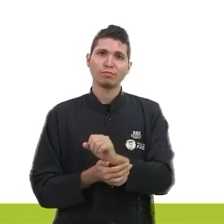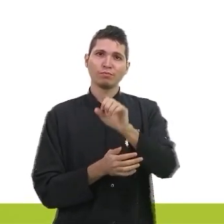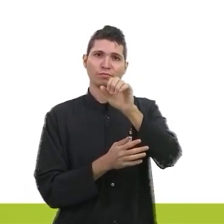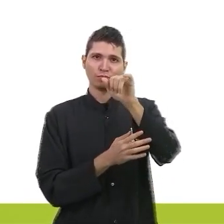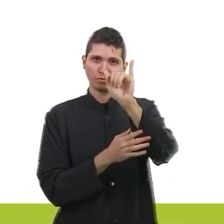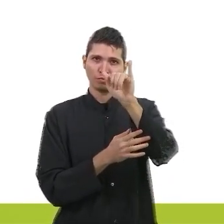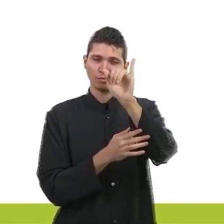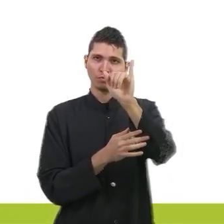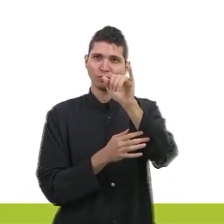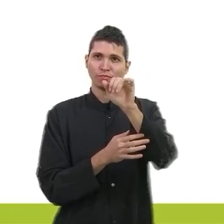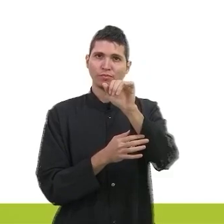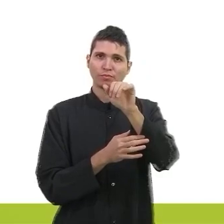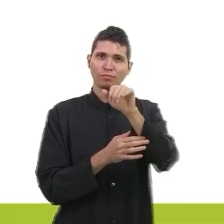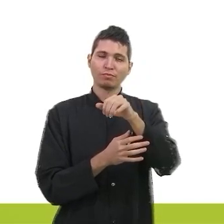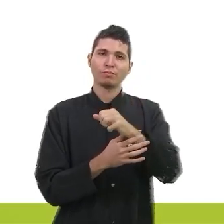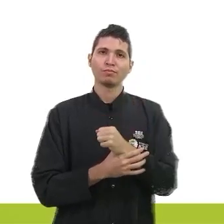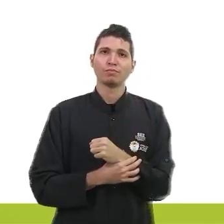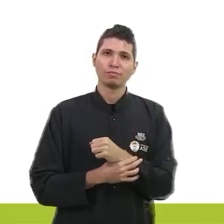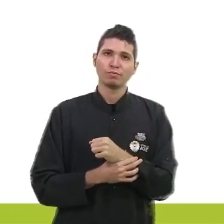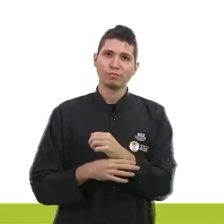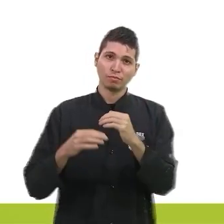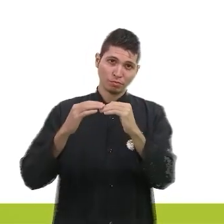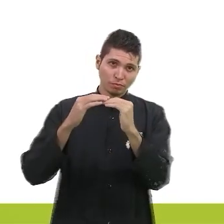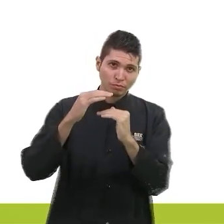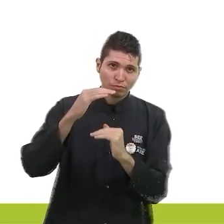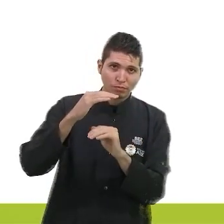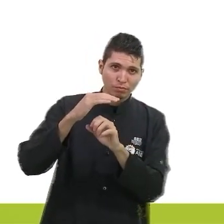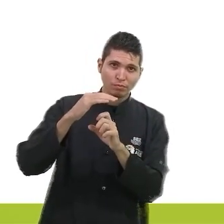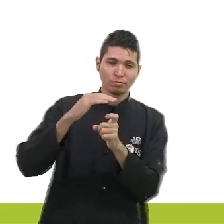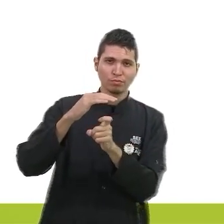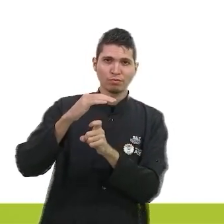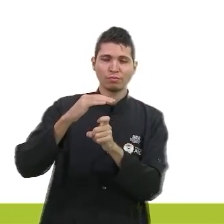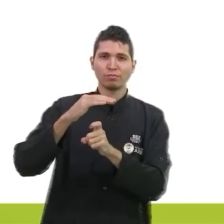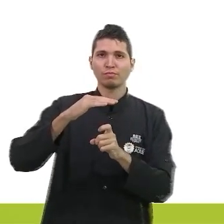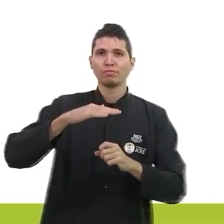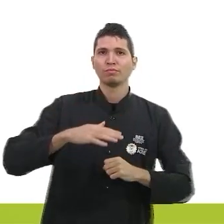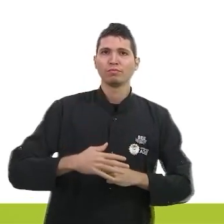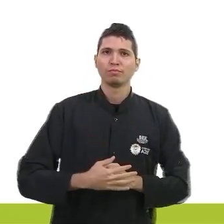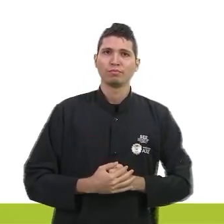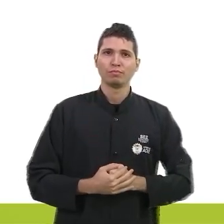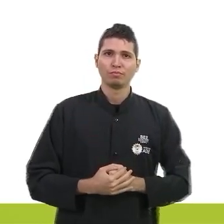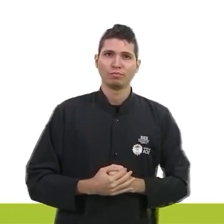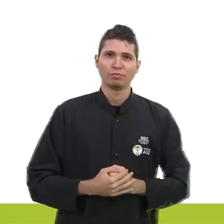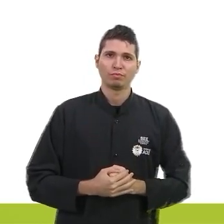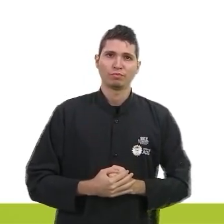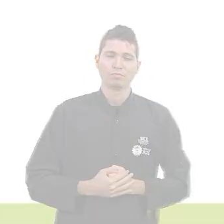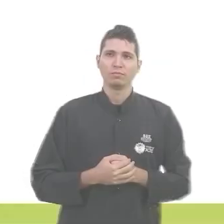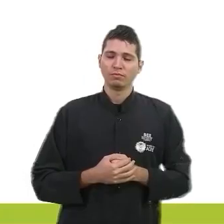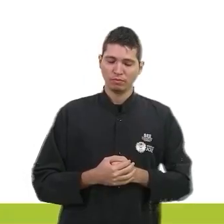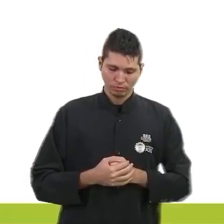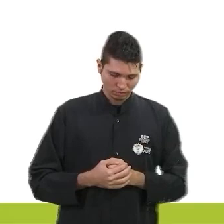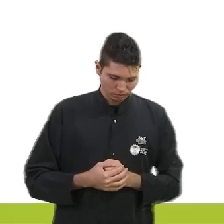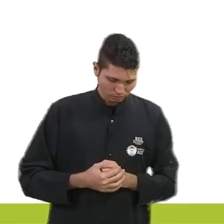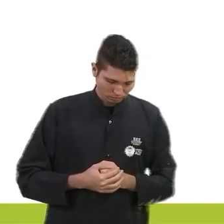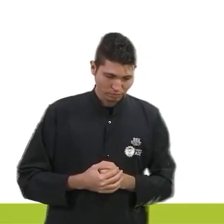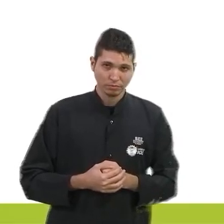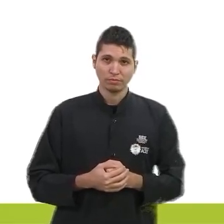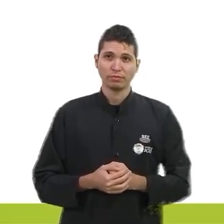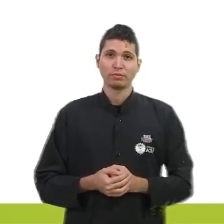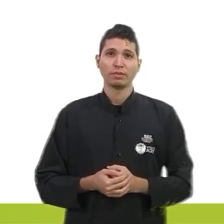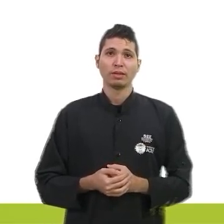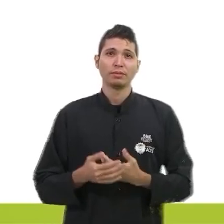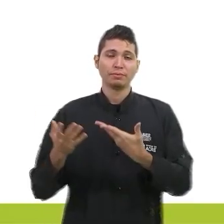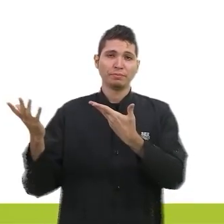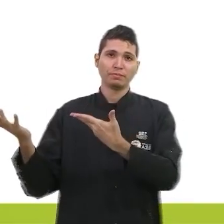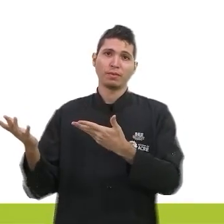abaixo do eixo dos x. Ok? Então, sabendo disso, vamos fazer um exemplo agora. Considere o